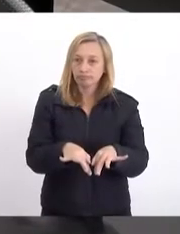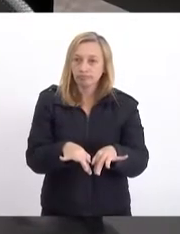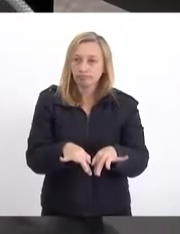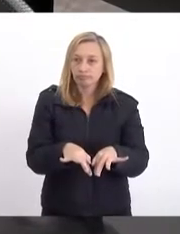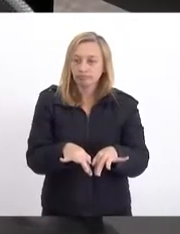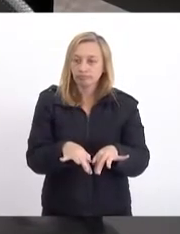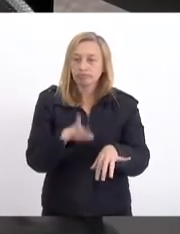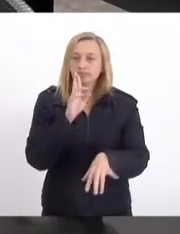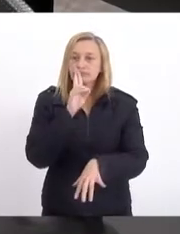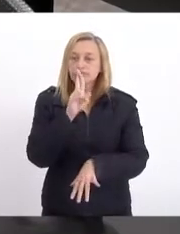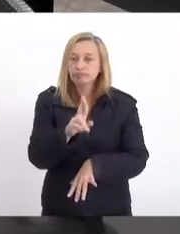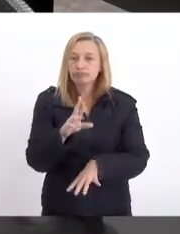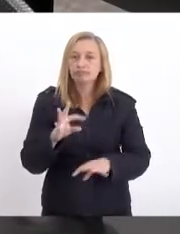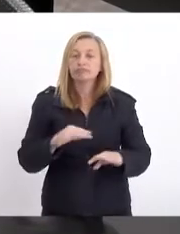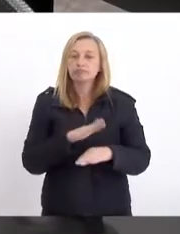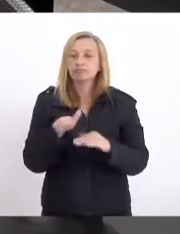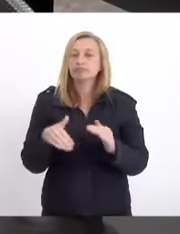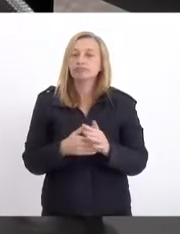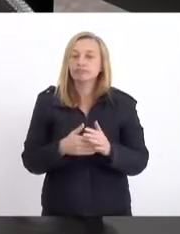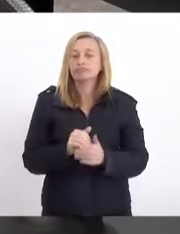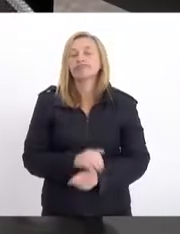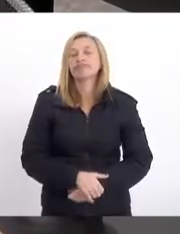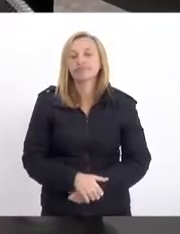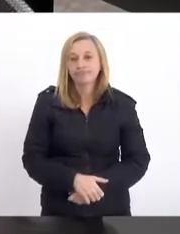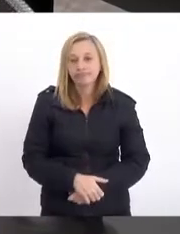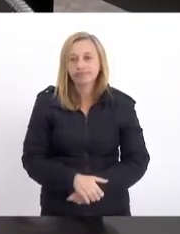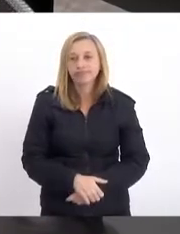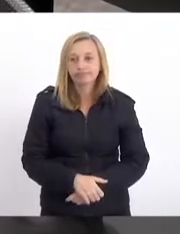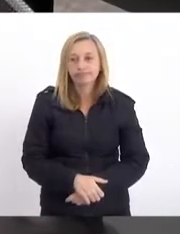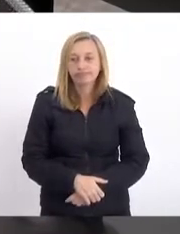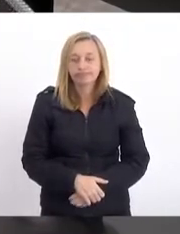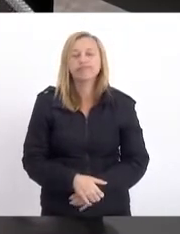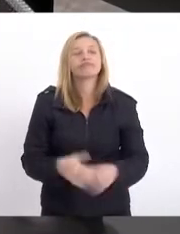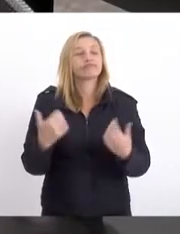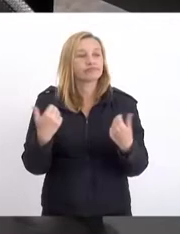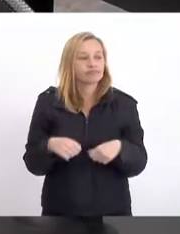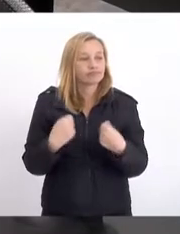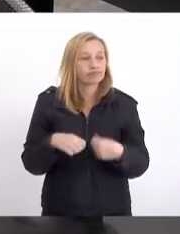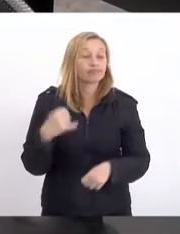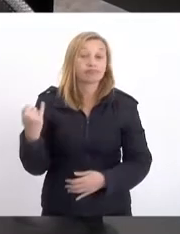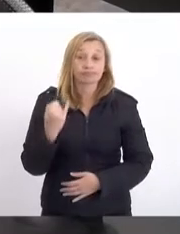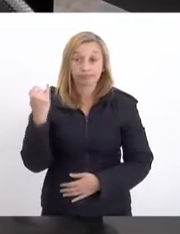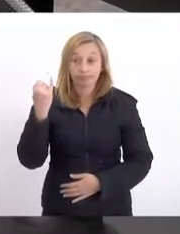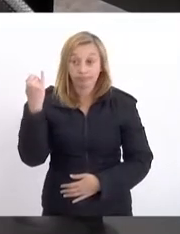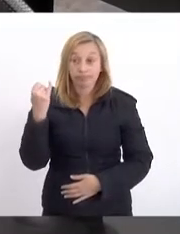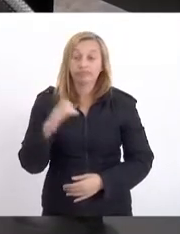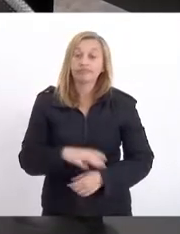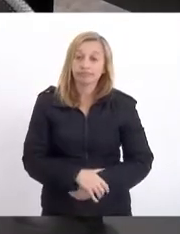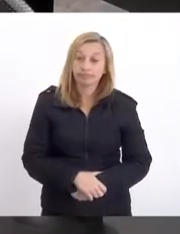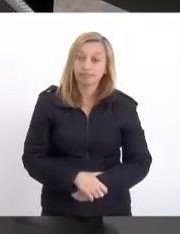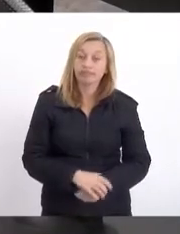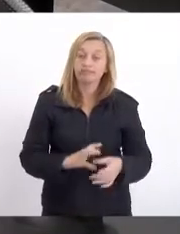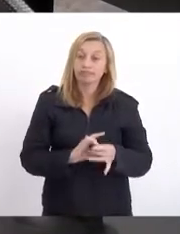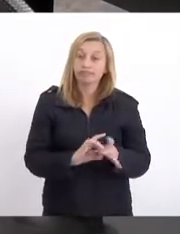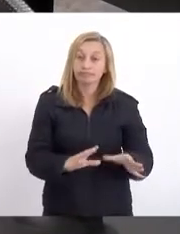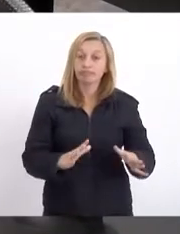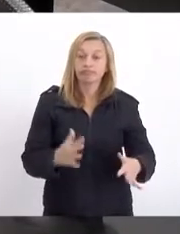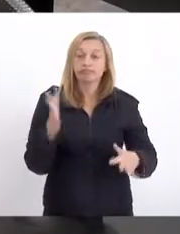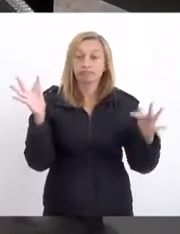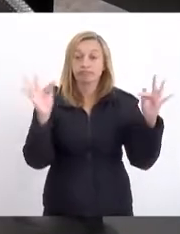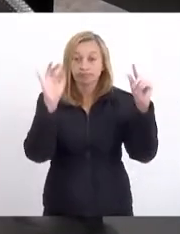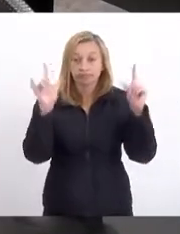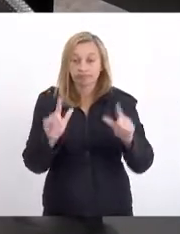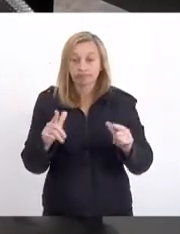as respostas que são necessárias para deixar satisfeito